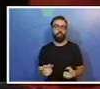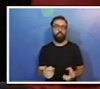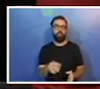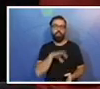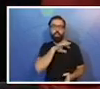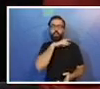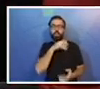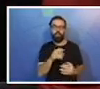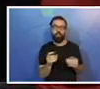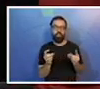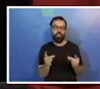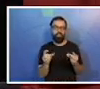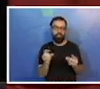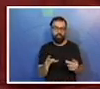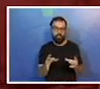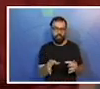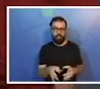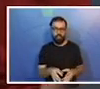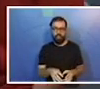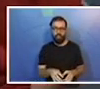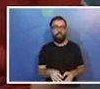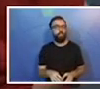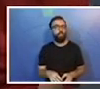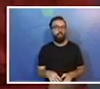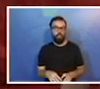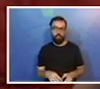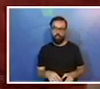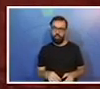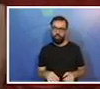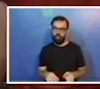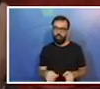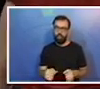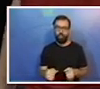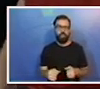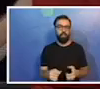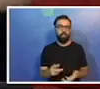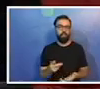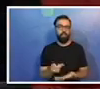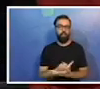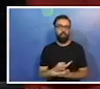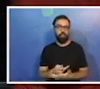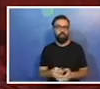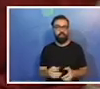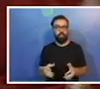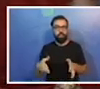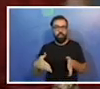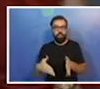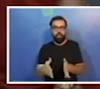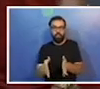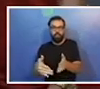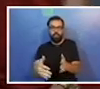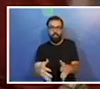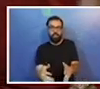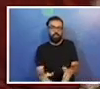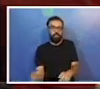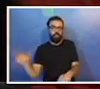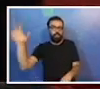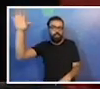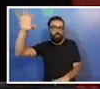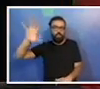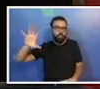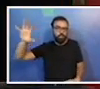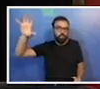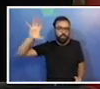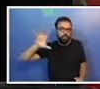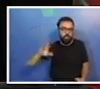de animais, que era realizado nas estradas da região Nordeste. 4. Por que a